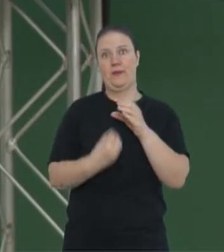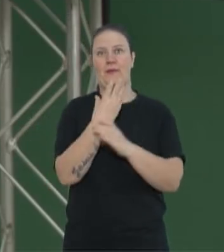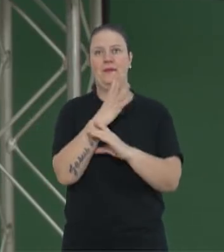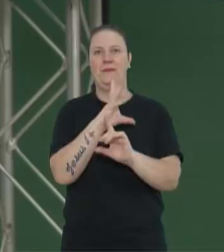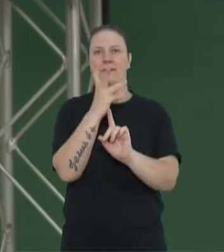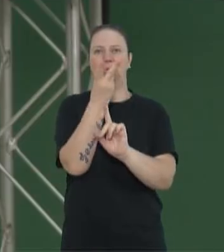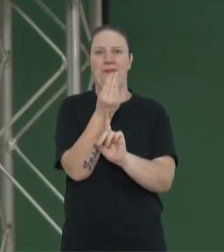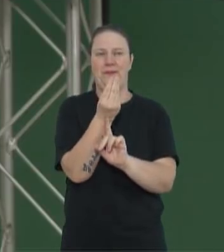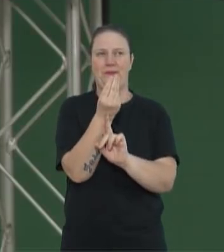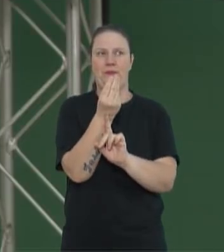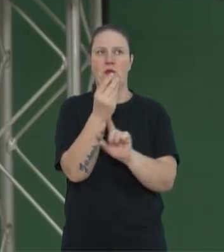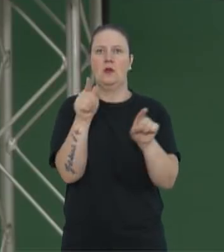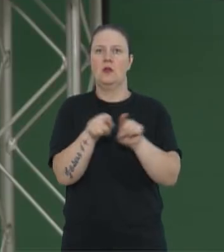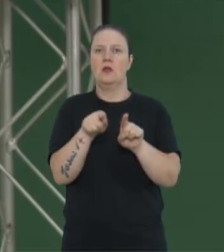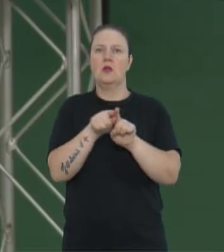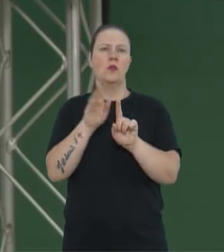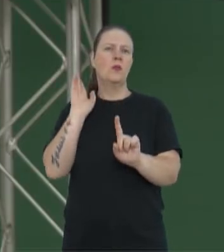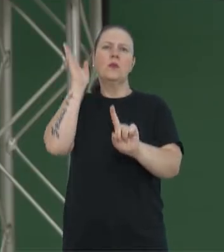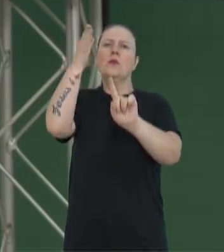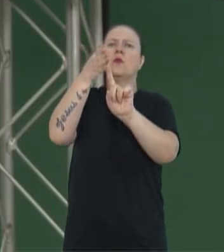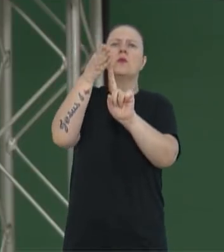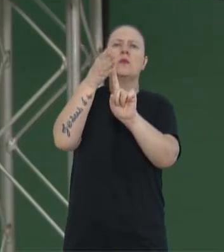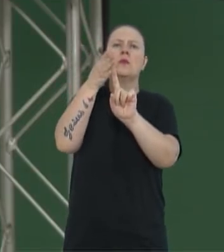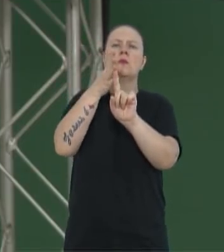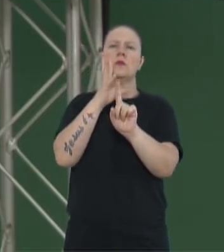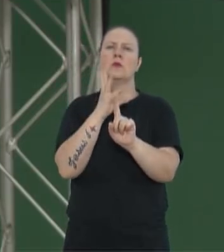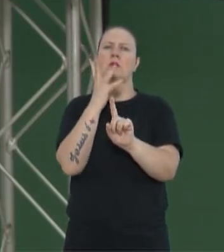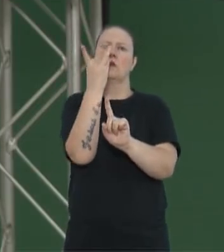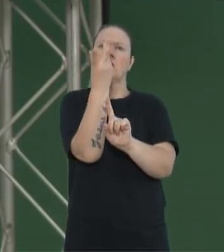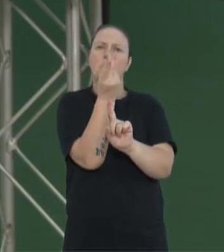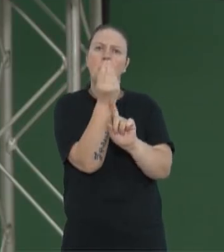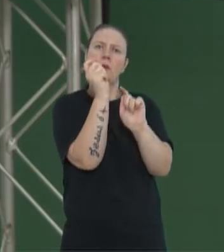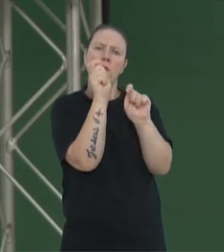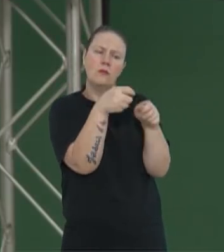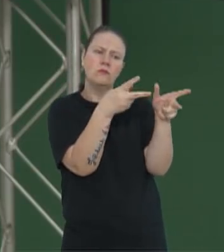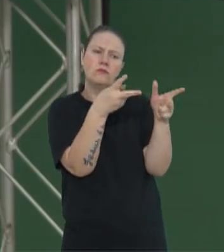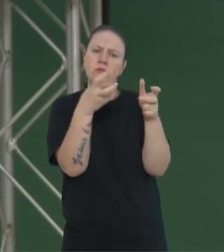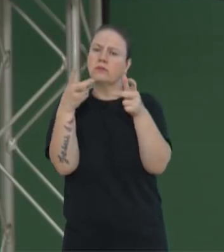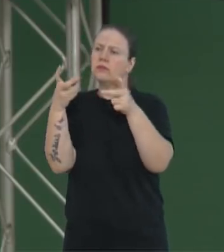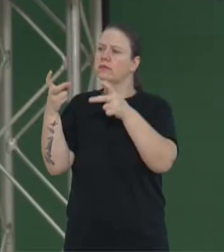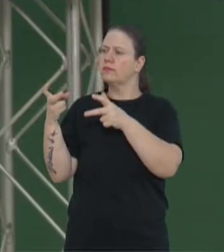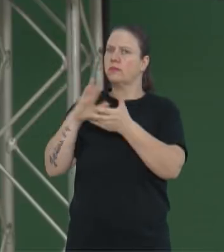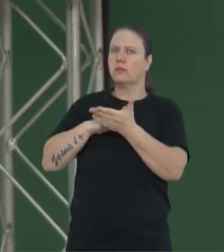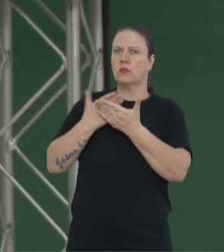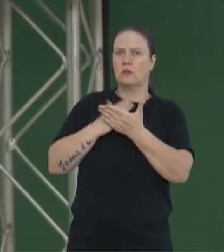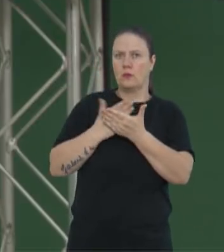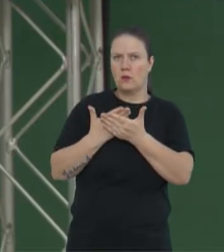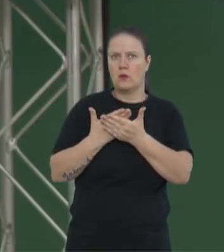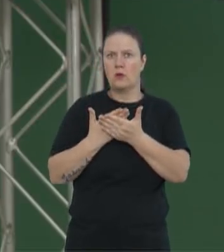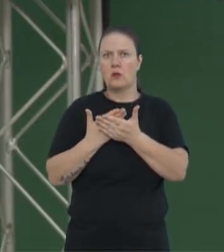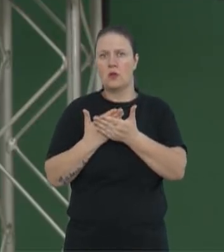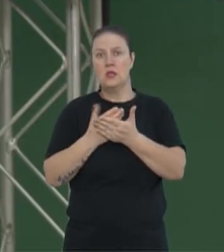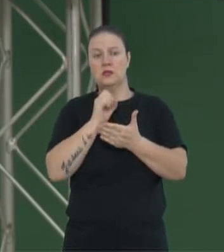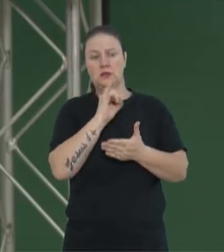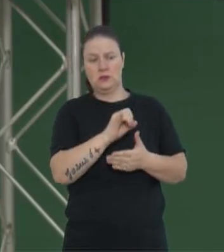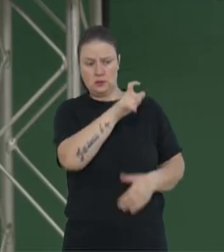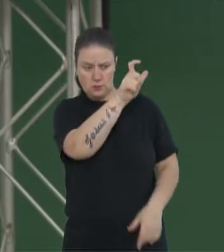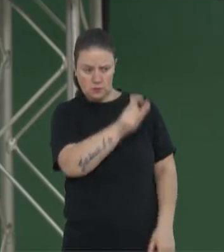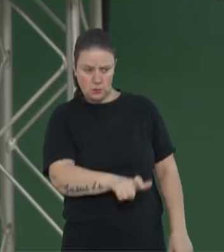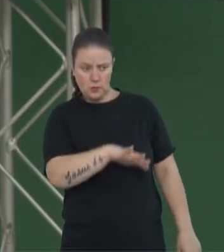E um dos objetivos da arte é que ele possa ter várias interpretações. Então, essa questão de o artista morreu e ninguém mais pode